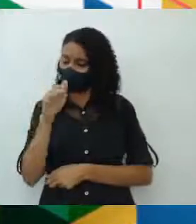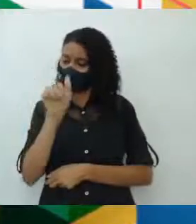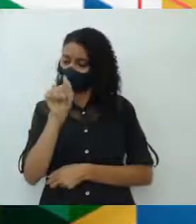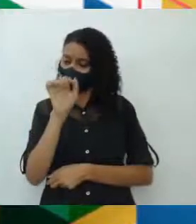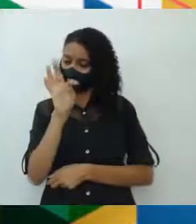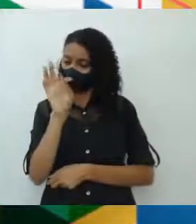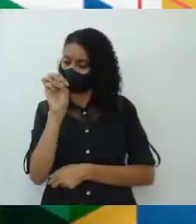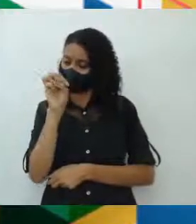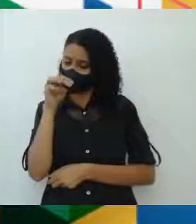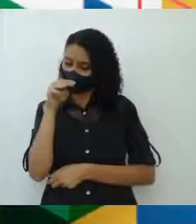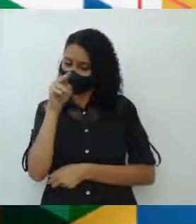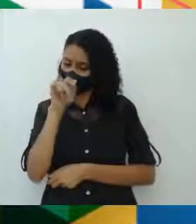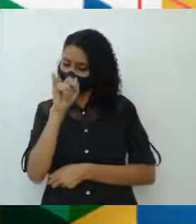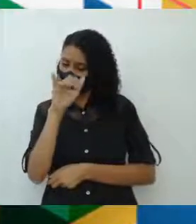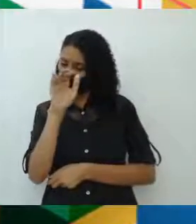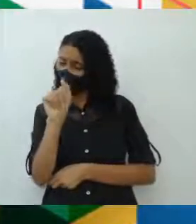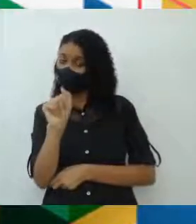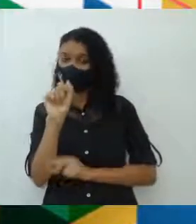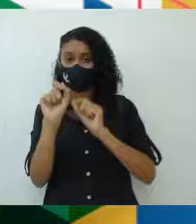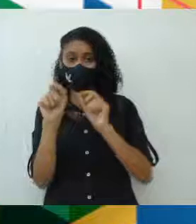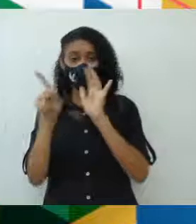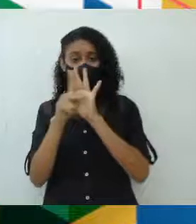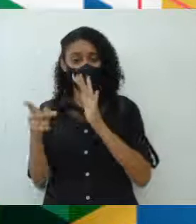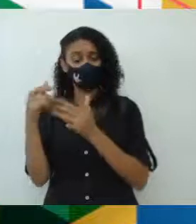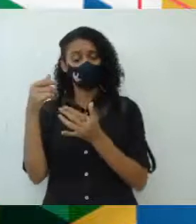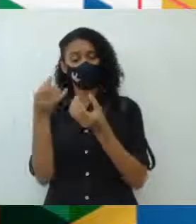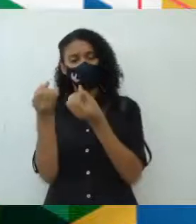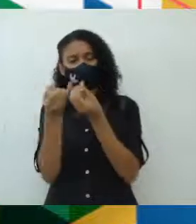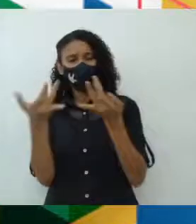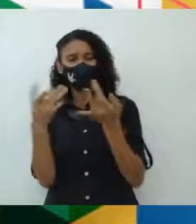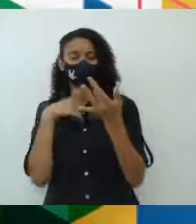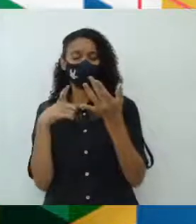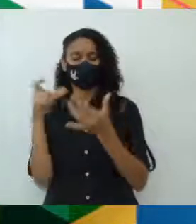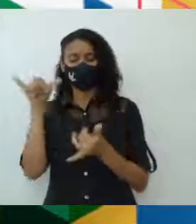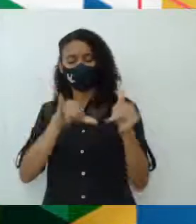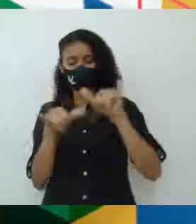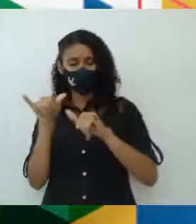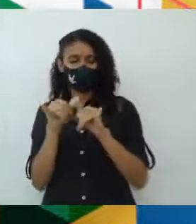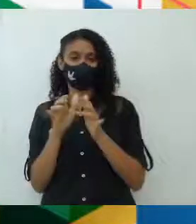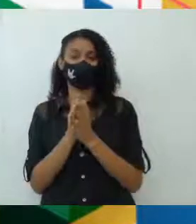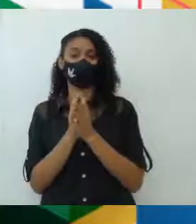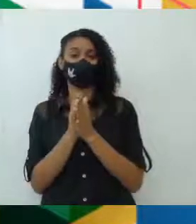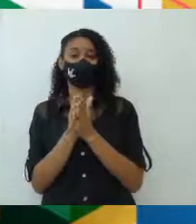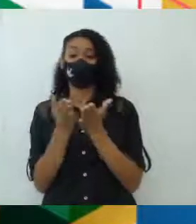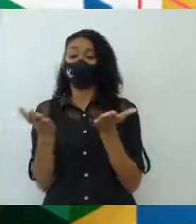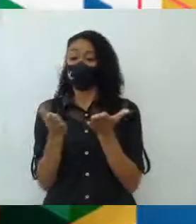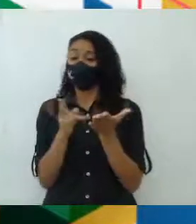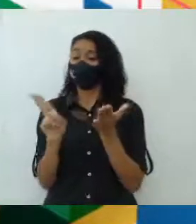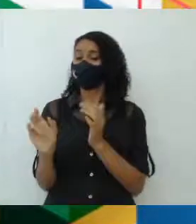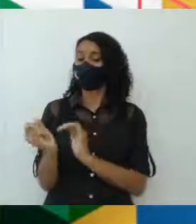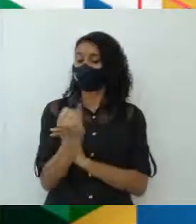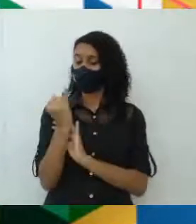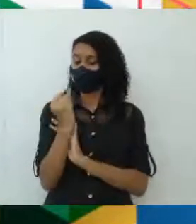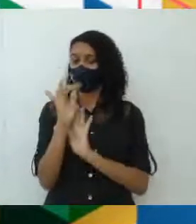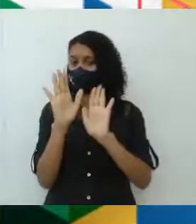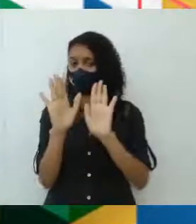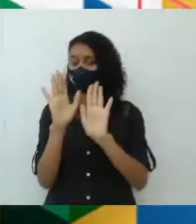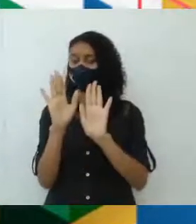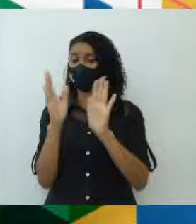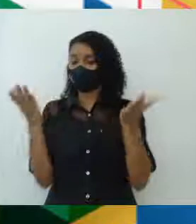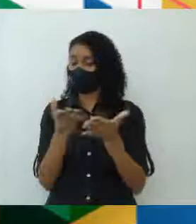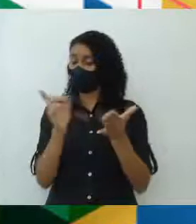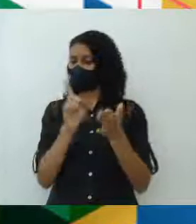própria de contagem que a gente tem em química. Por enquanto, isso não vai ser relevante, essa unidade. Não se preocupe com